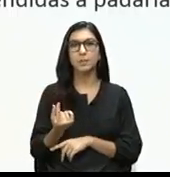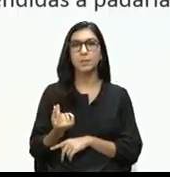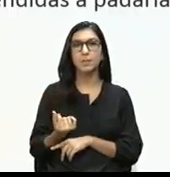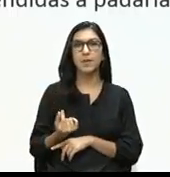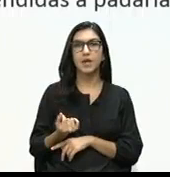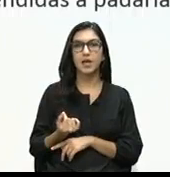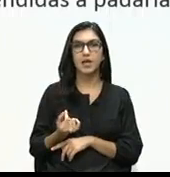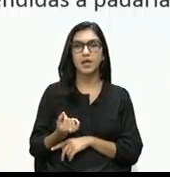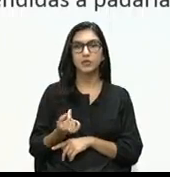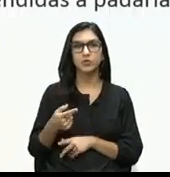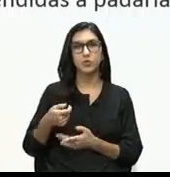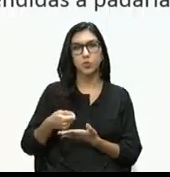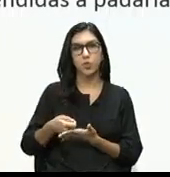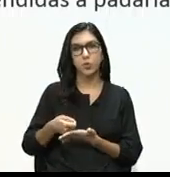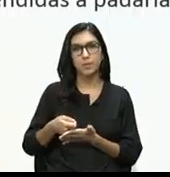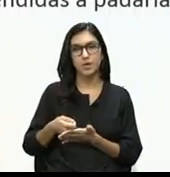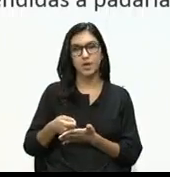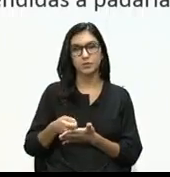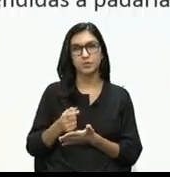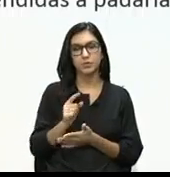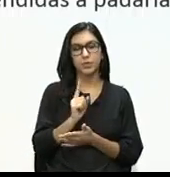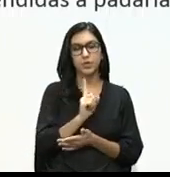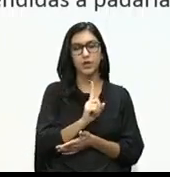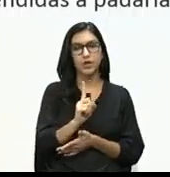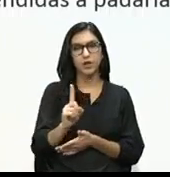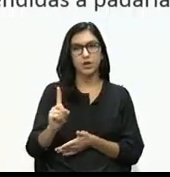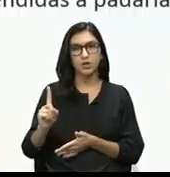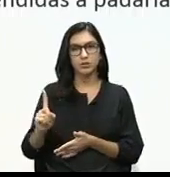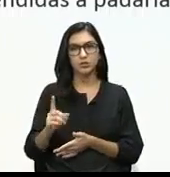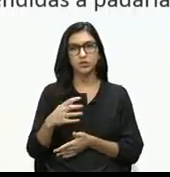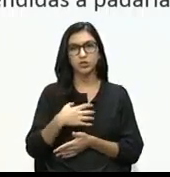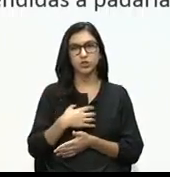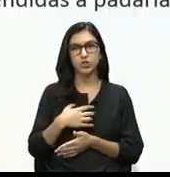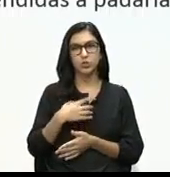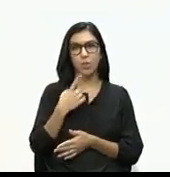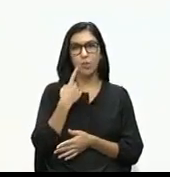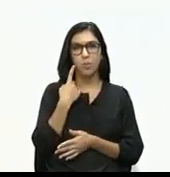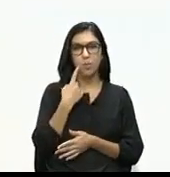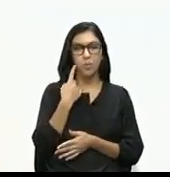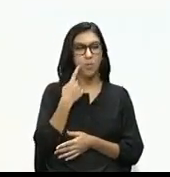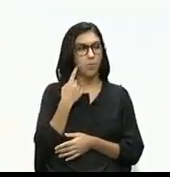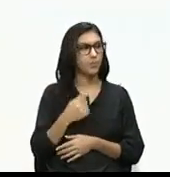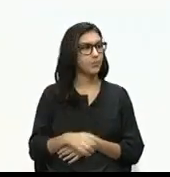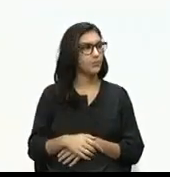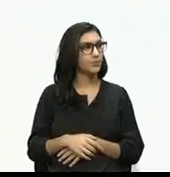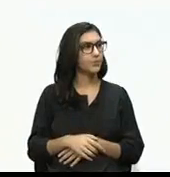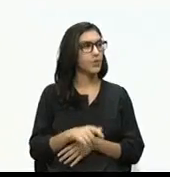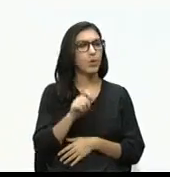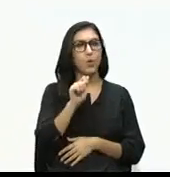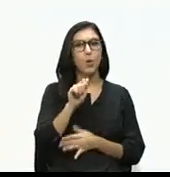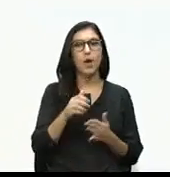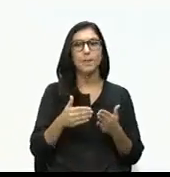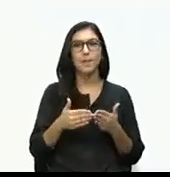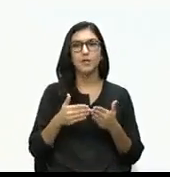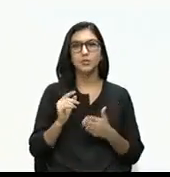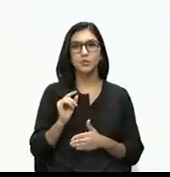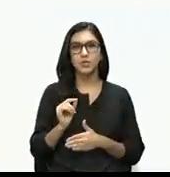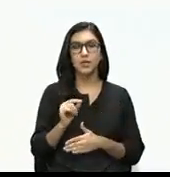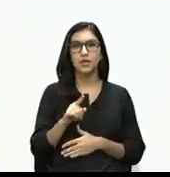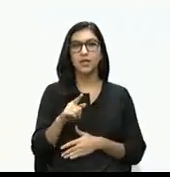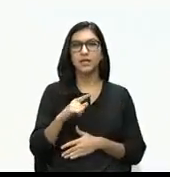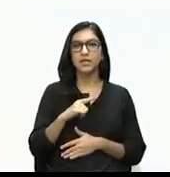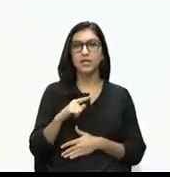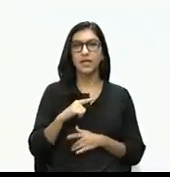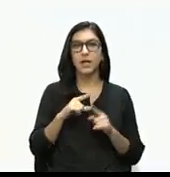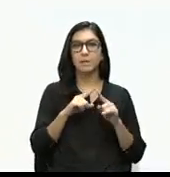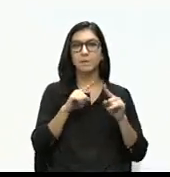preço que é cobrado unitário por cada um desse tipo de bala. O item A pede o seguinte: obtenha